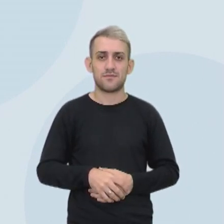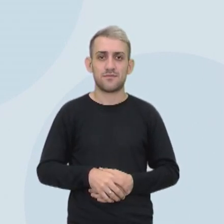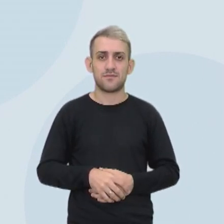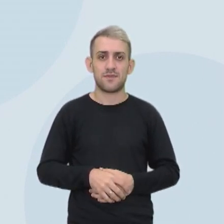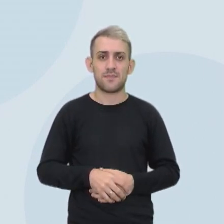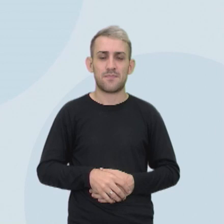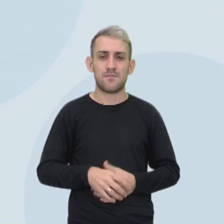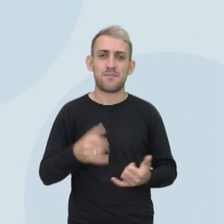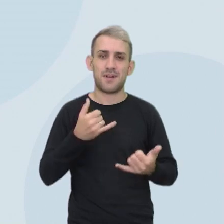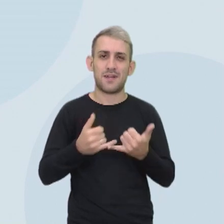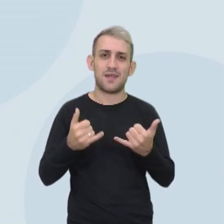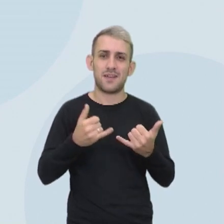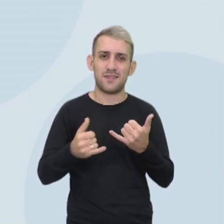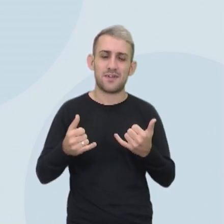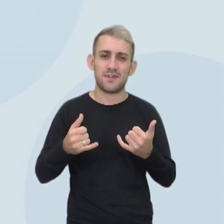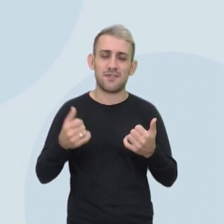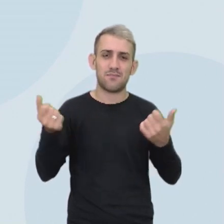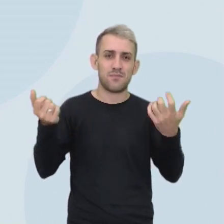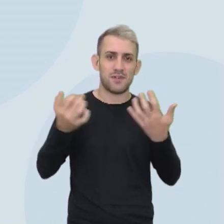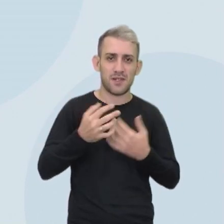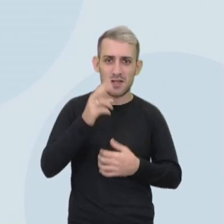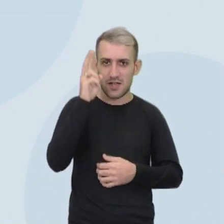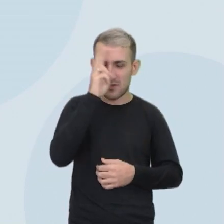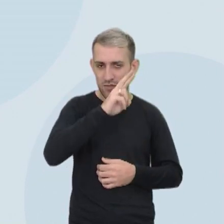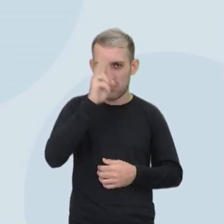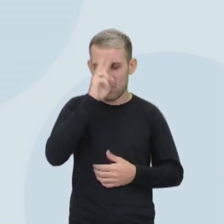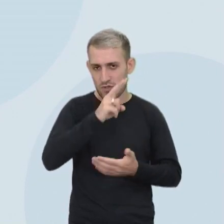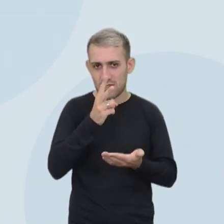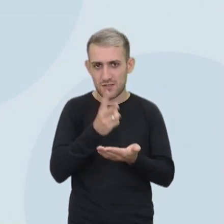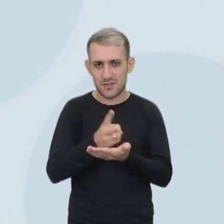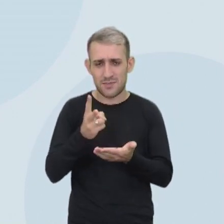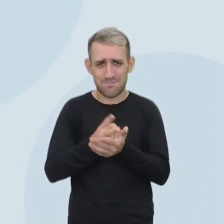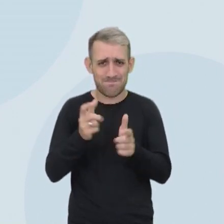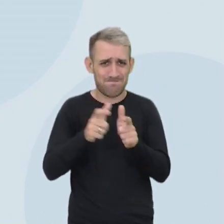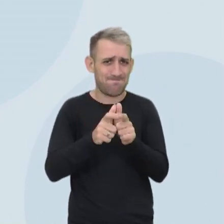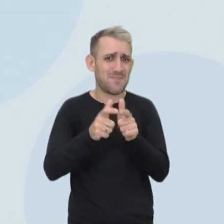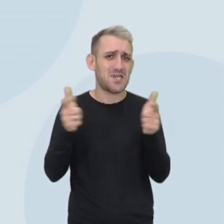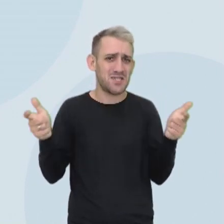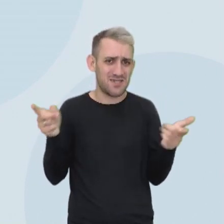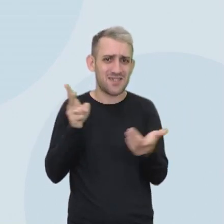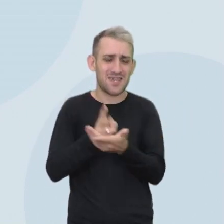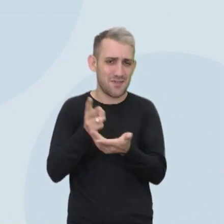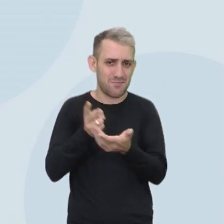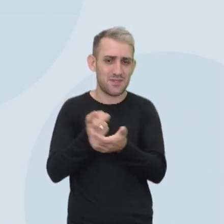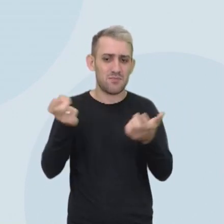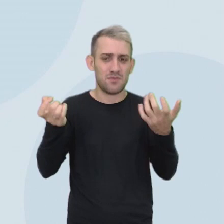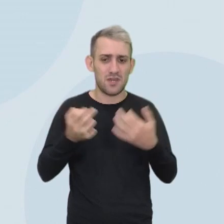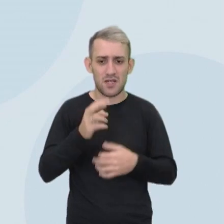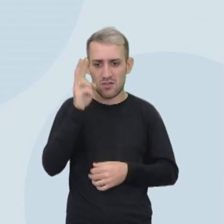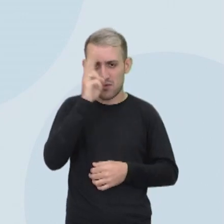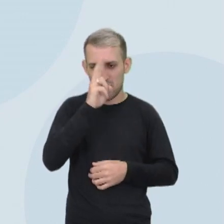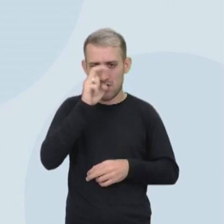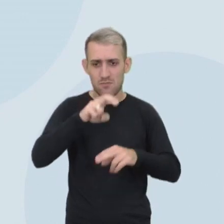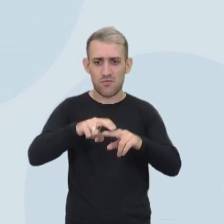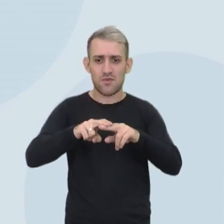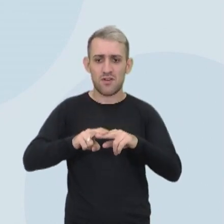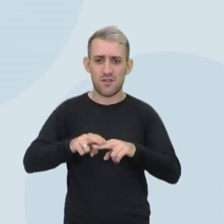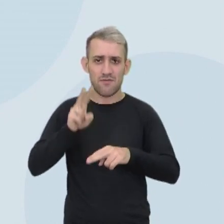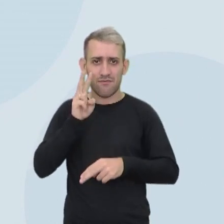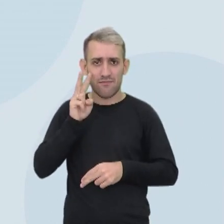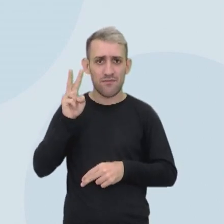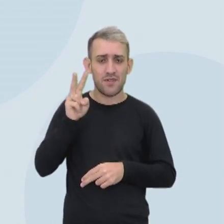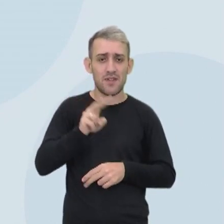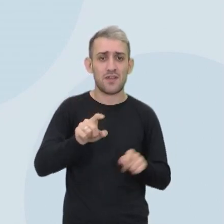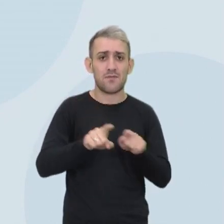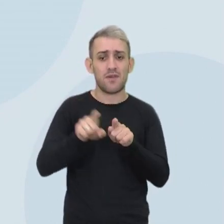como acabar se contando a história sempre, né? Na maioria das vezes aí. Pela ótica do vencedor, e a